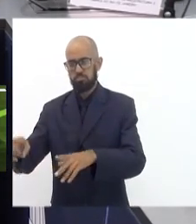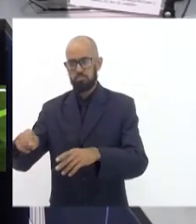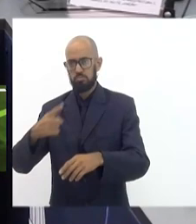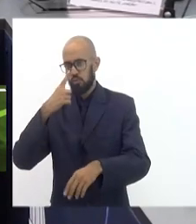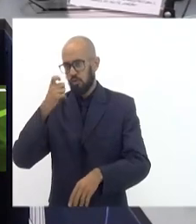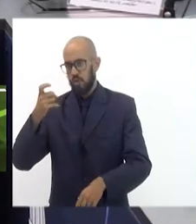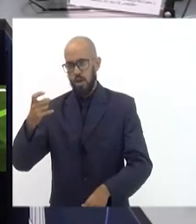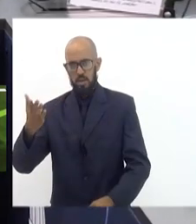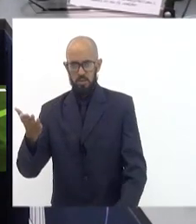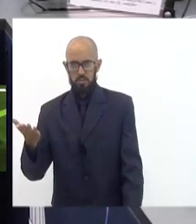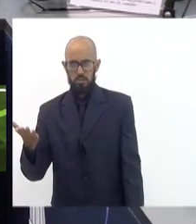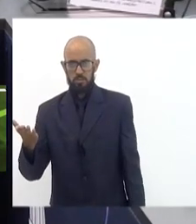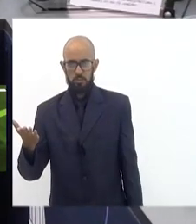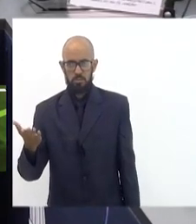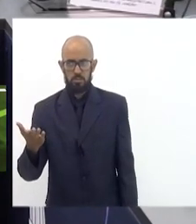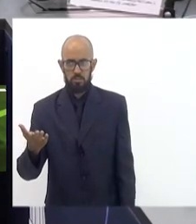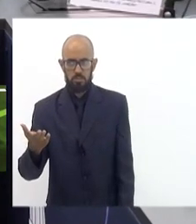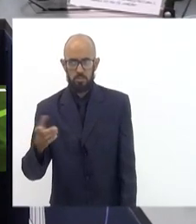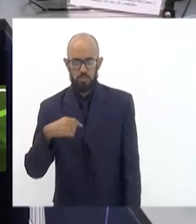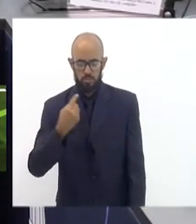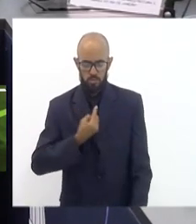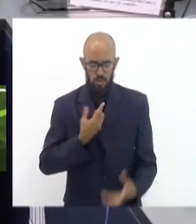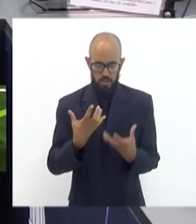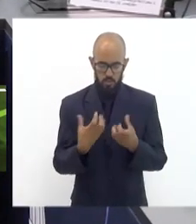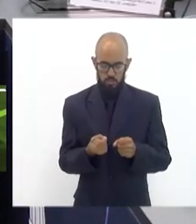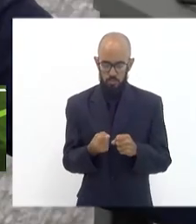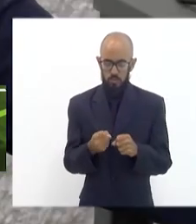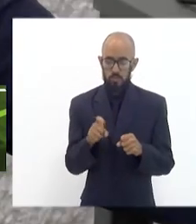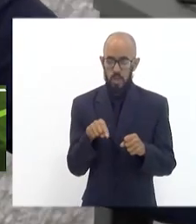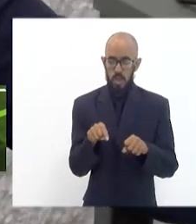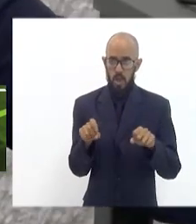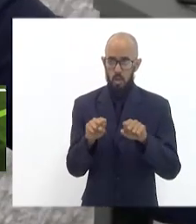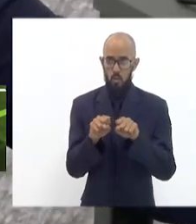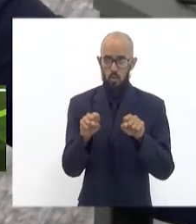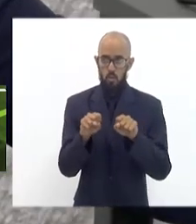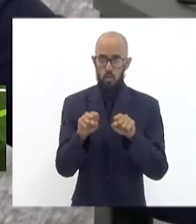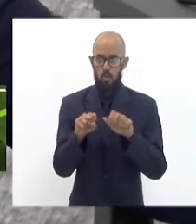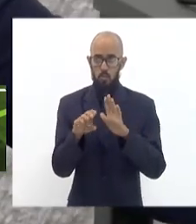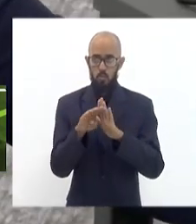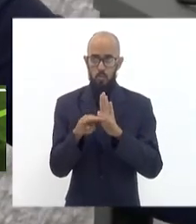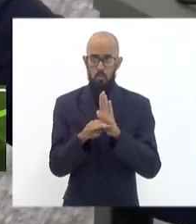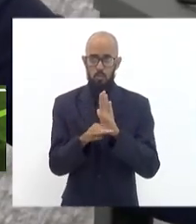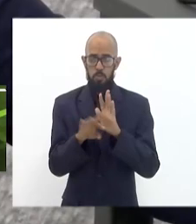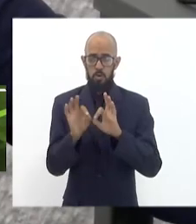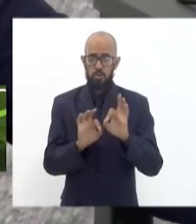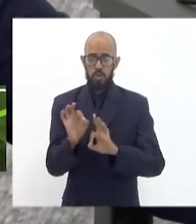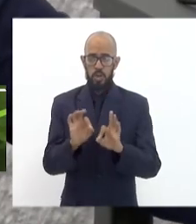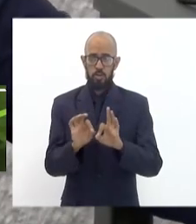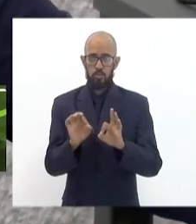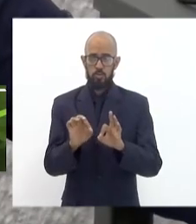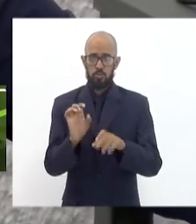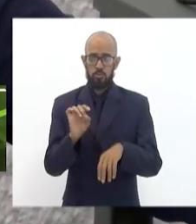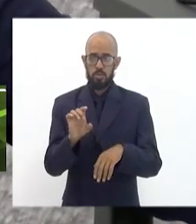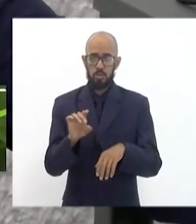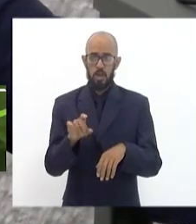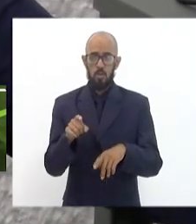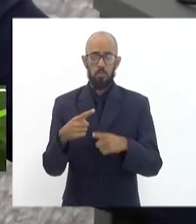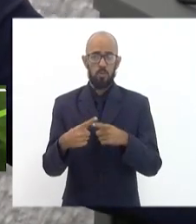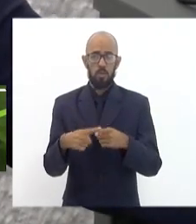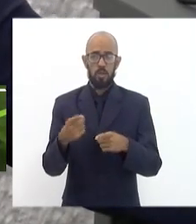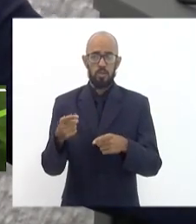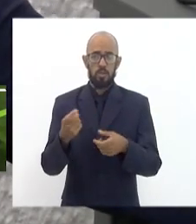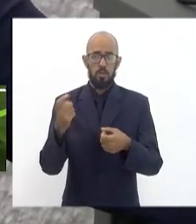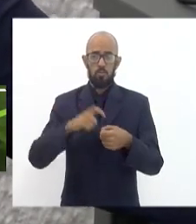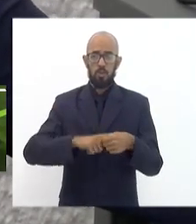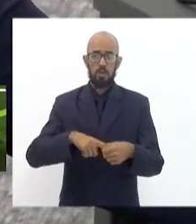Então veja bem nós assumir a mesma um projeto especial porque nós estamos recuperando uma coisa que não funciona investimento chamado sem melhor